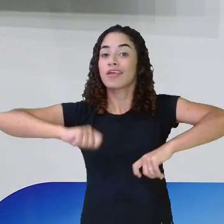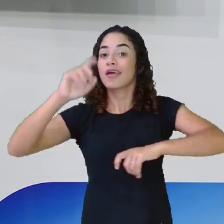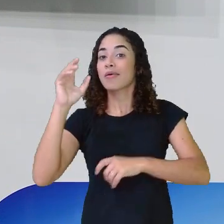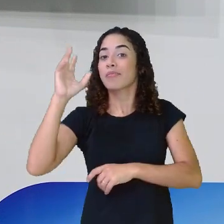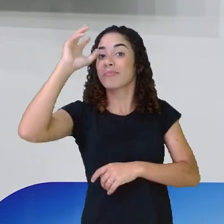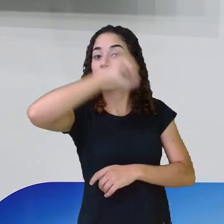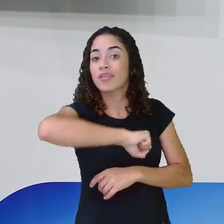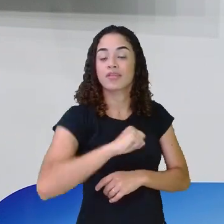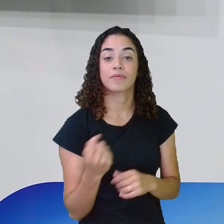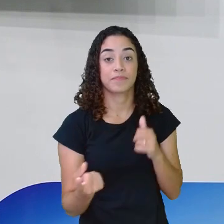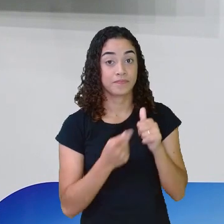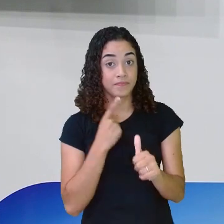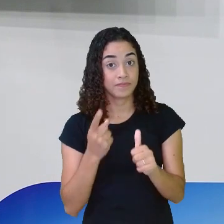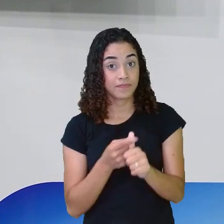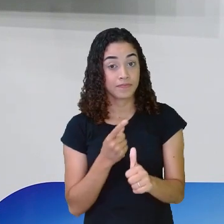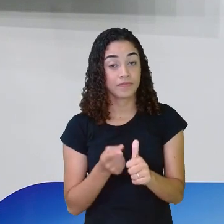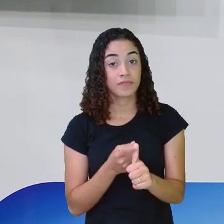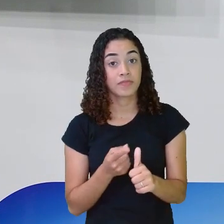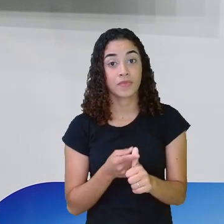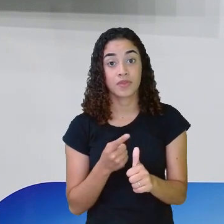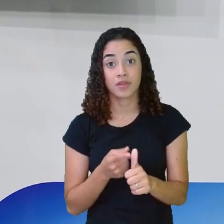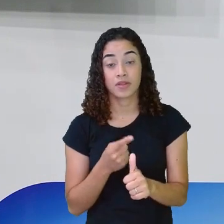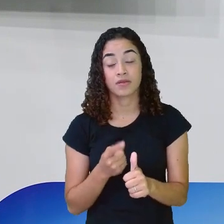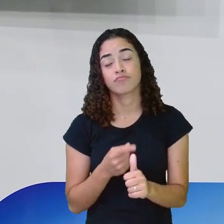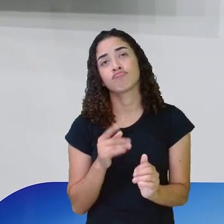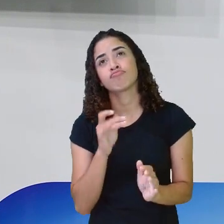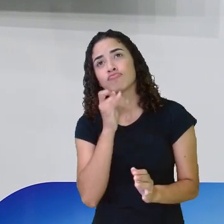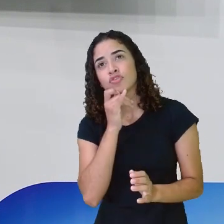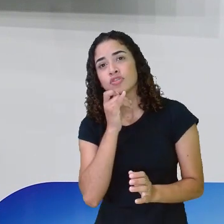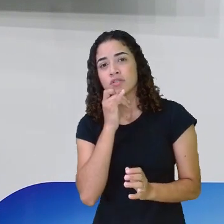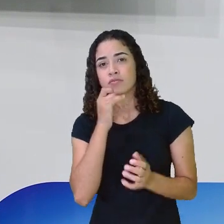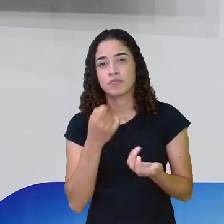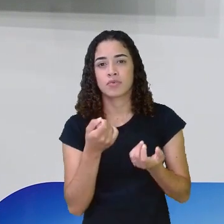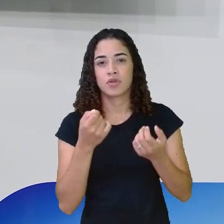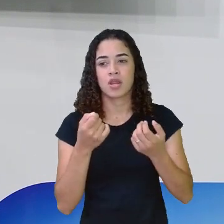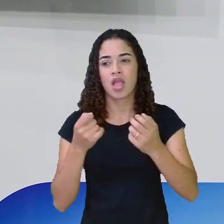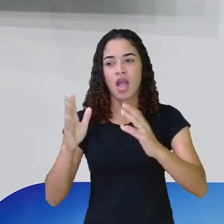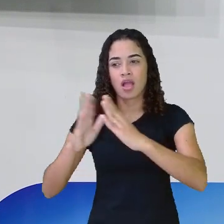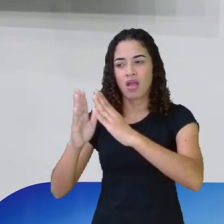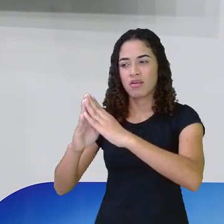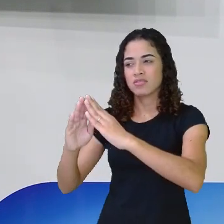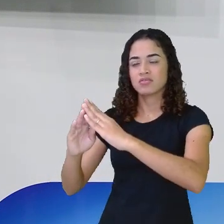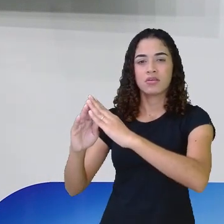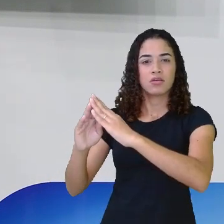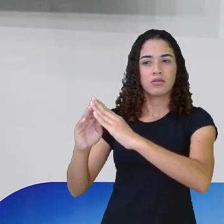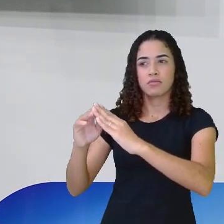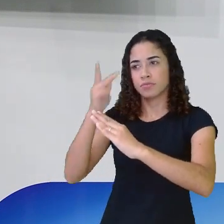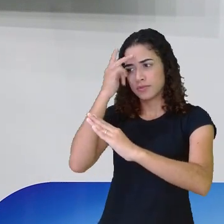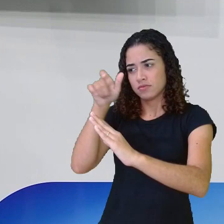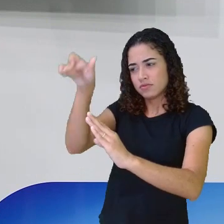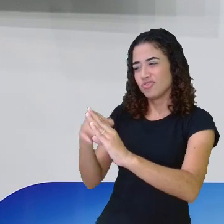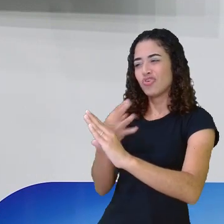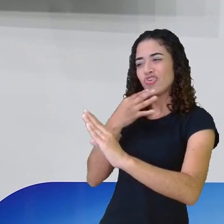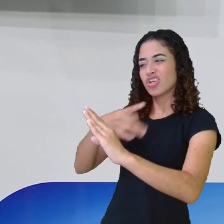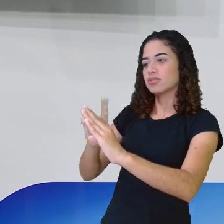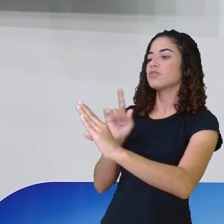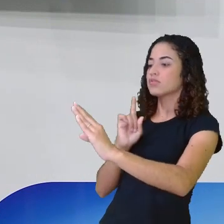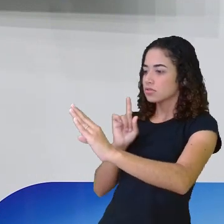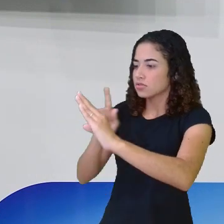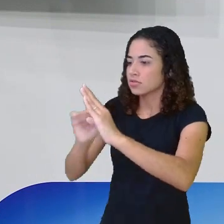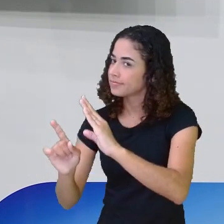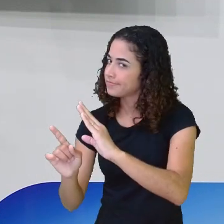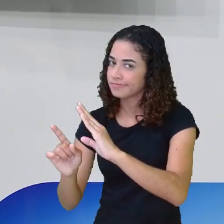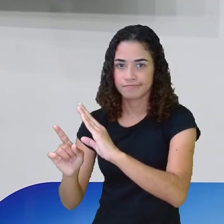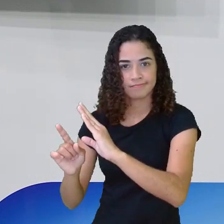conto traz. Mas, primeiro, não tá assim, aceitando entrar na casa de estranhos, né? Vejam que eles viram a casa da bruxa ali,